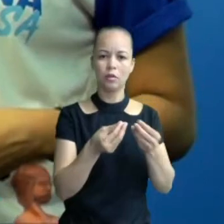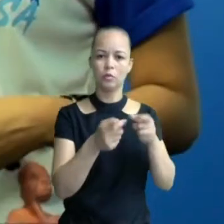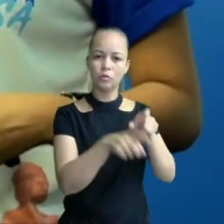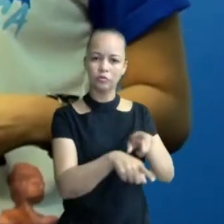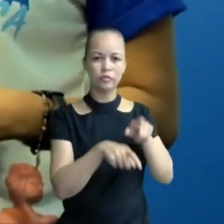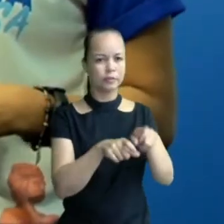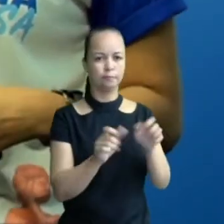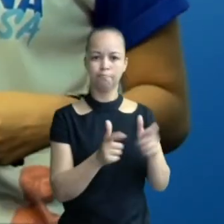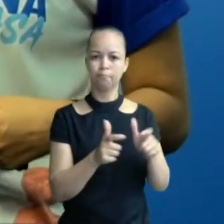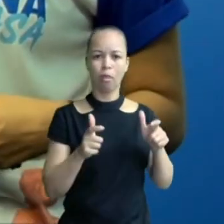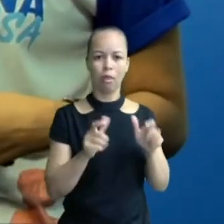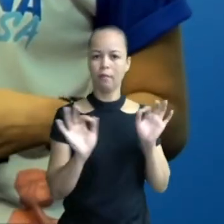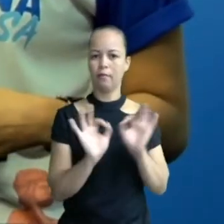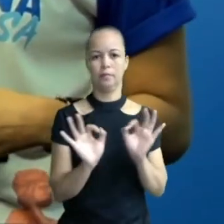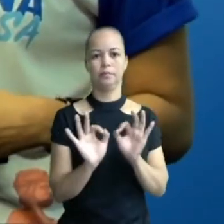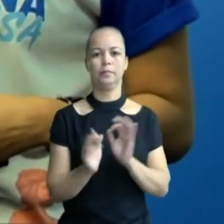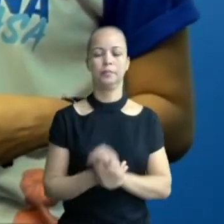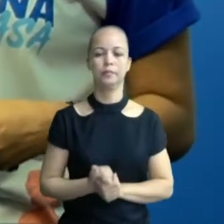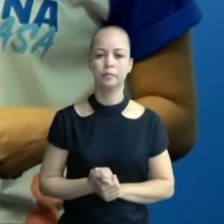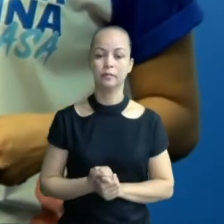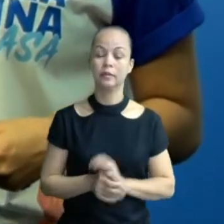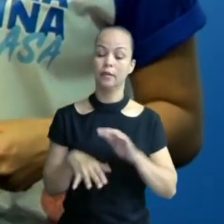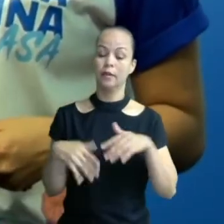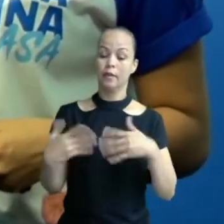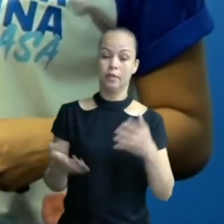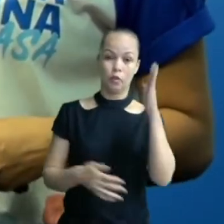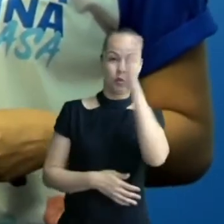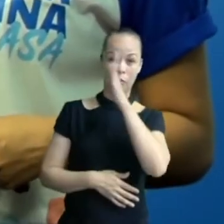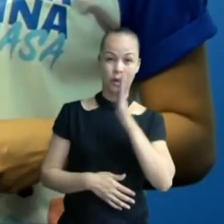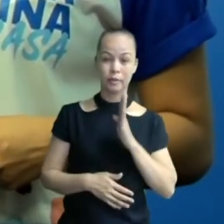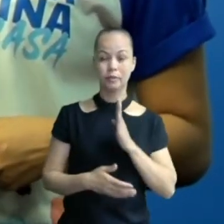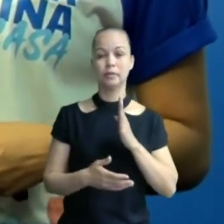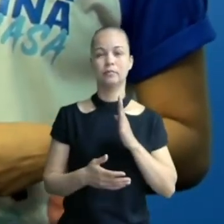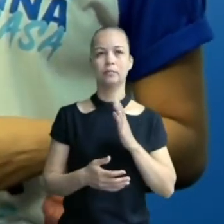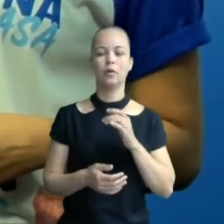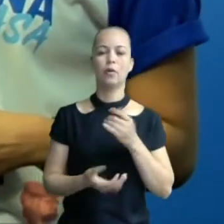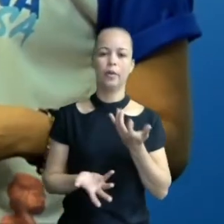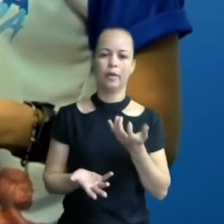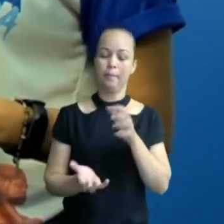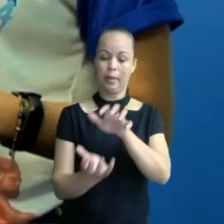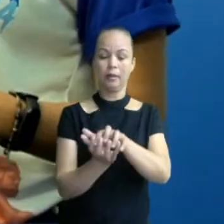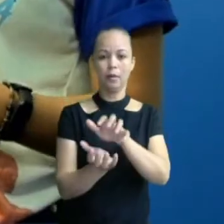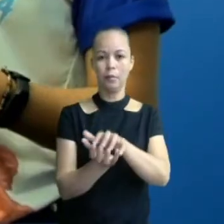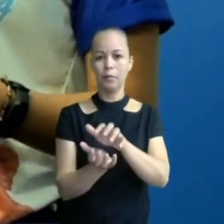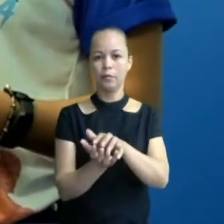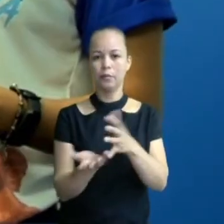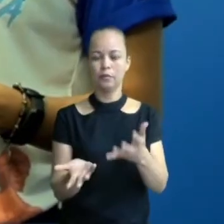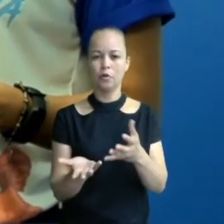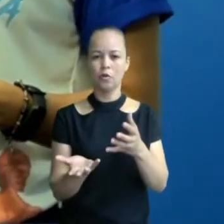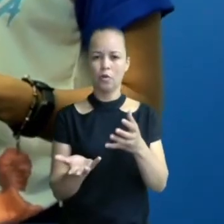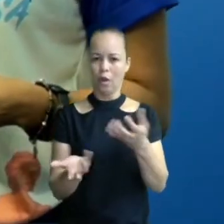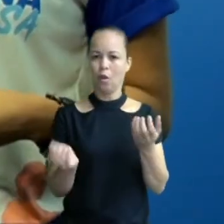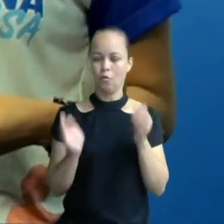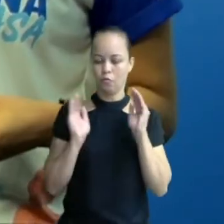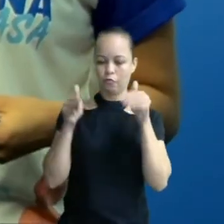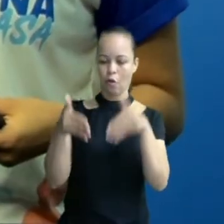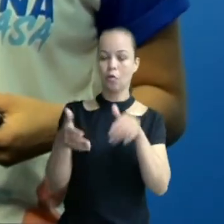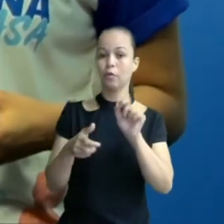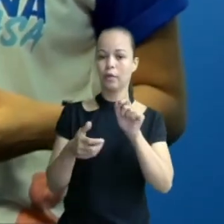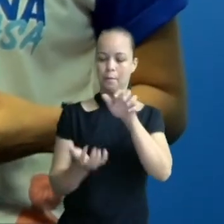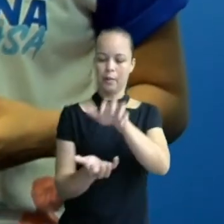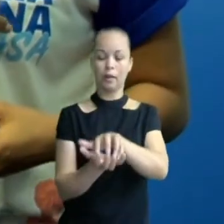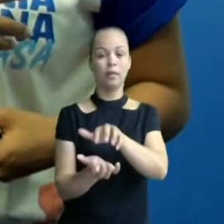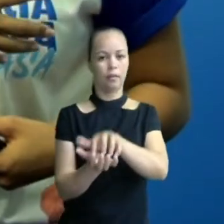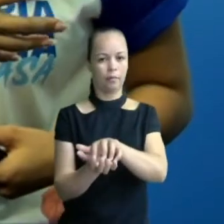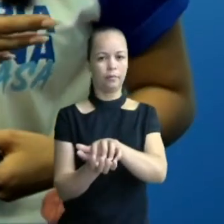fazendeiros. E aí o Brasil começou a passar, Pernambuco, né? Assim, focando, começou a